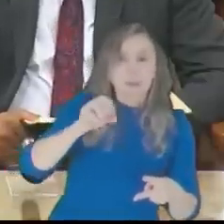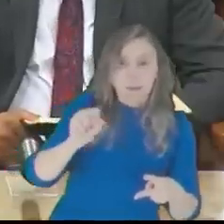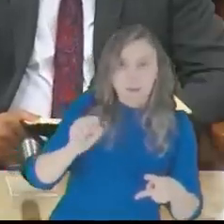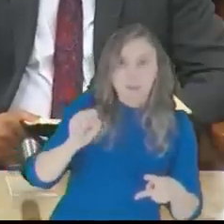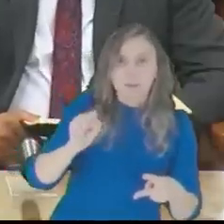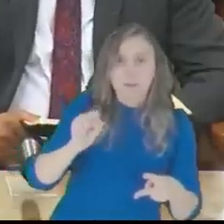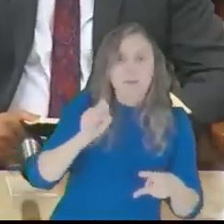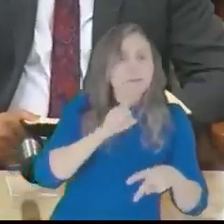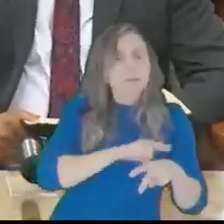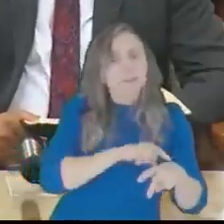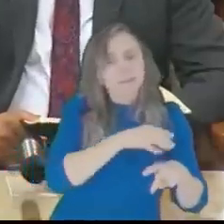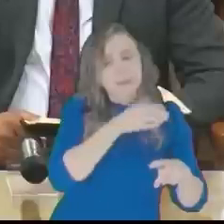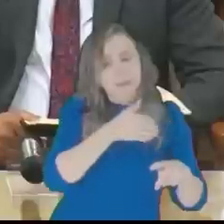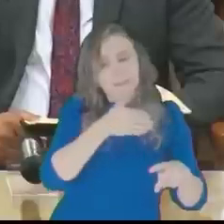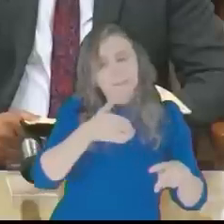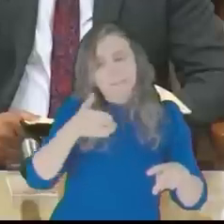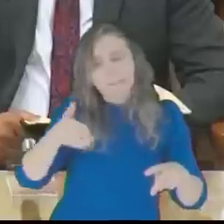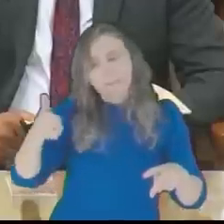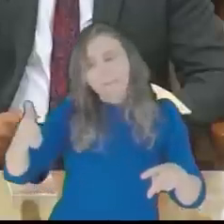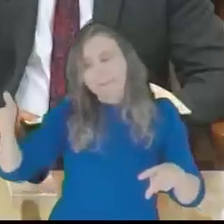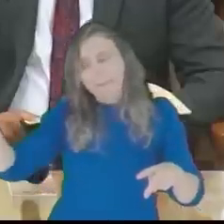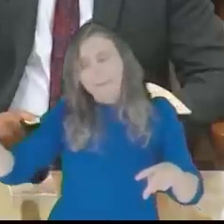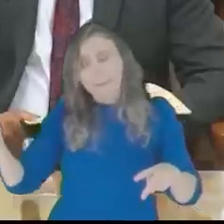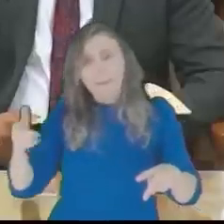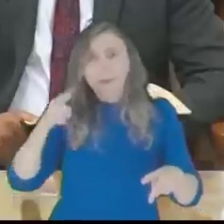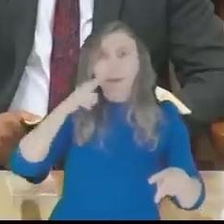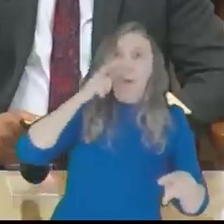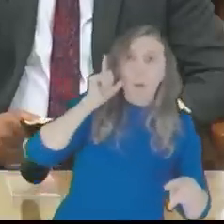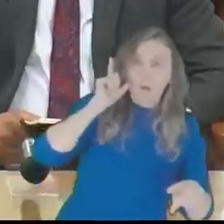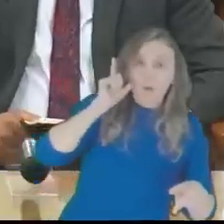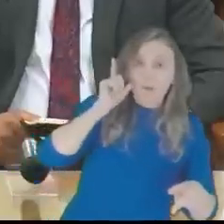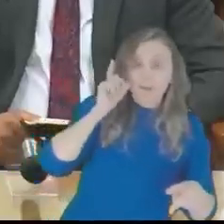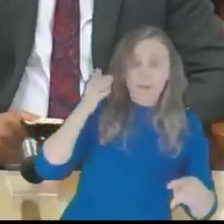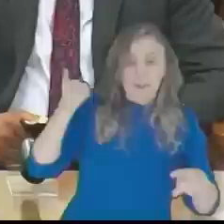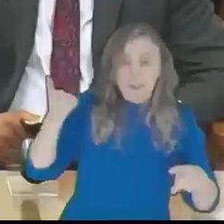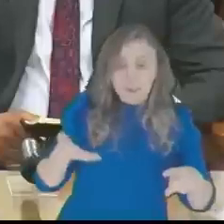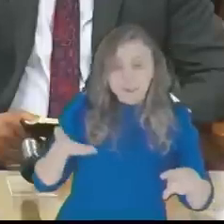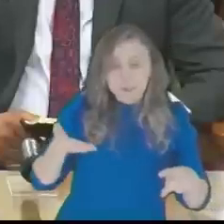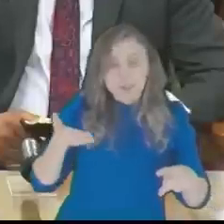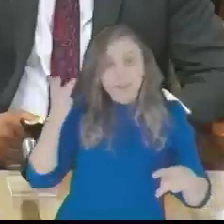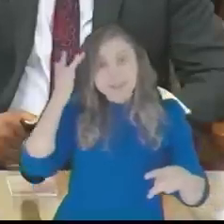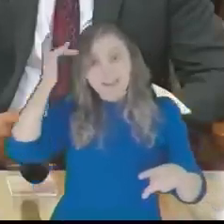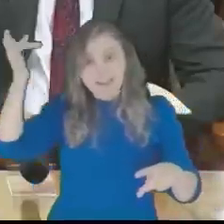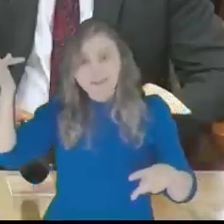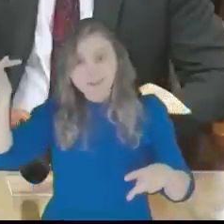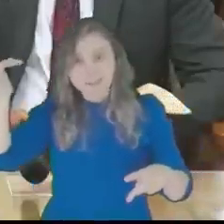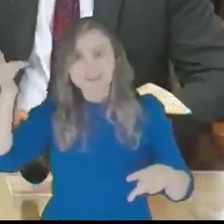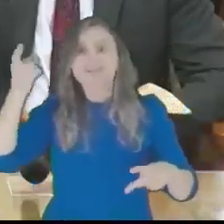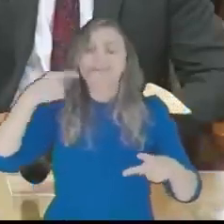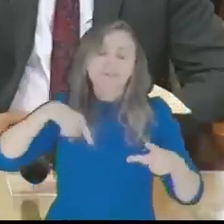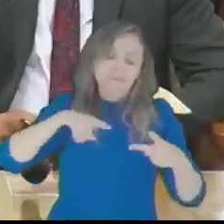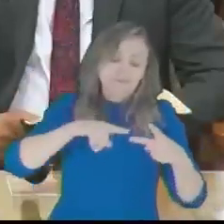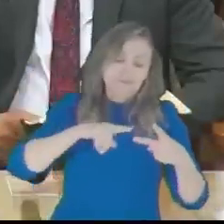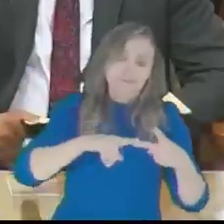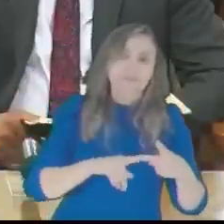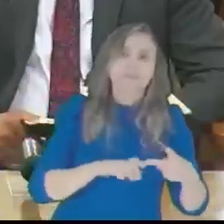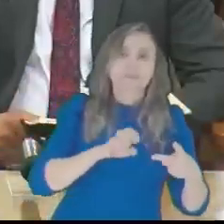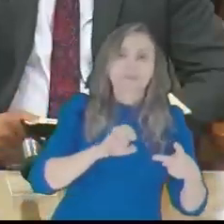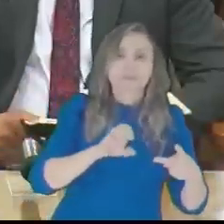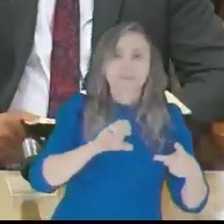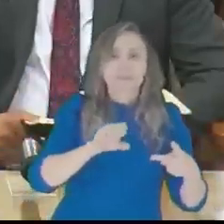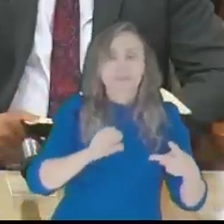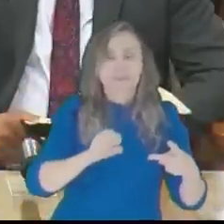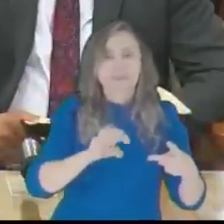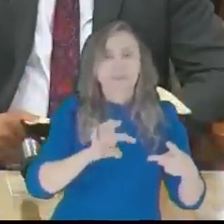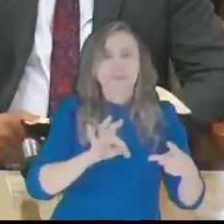cronológico. Ontem, hoje e amanhã. Cronos. E a palavra